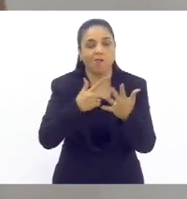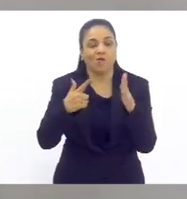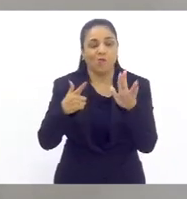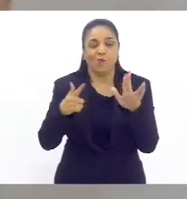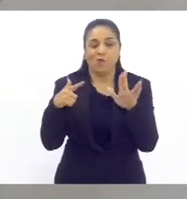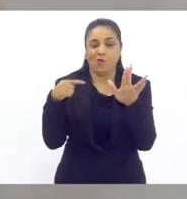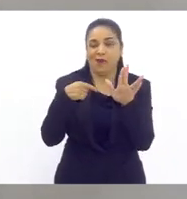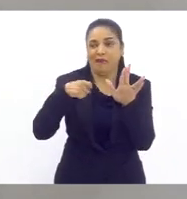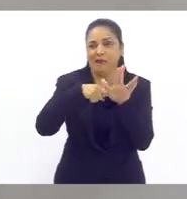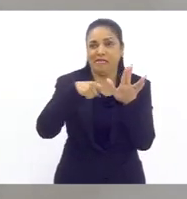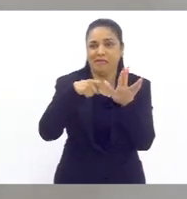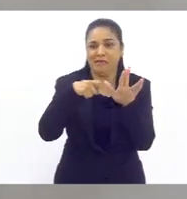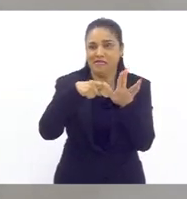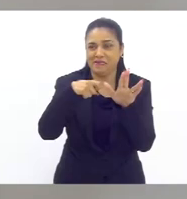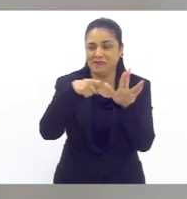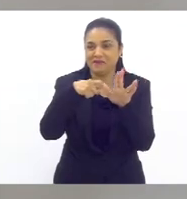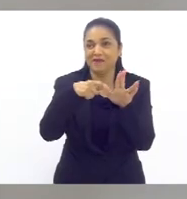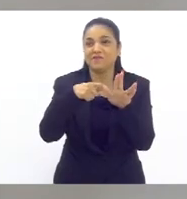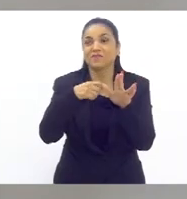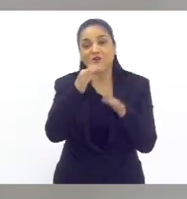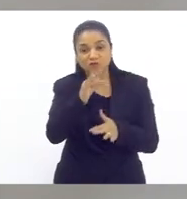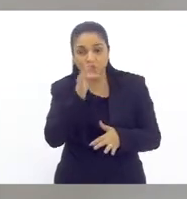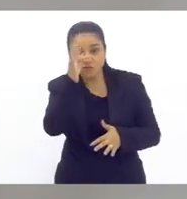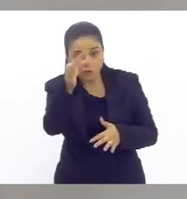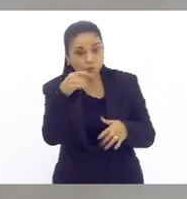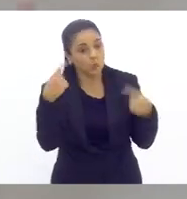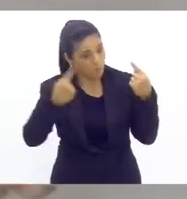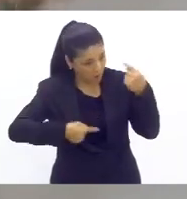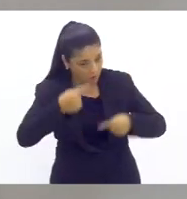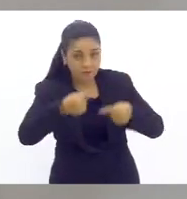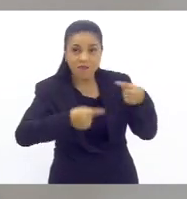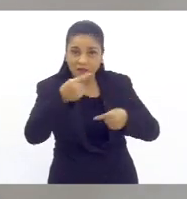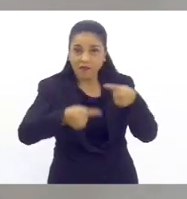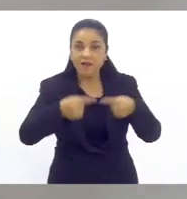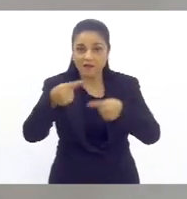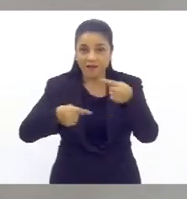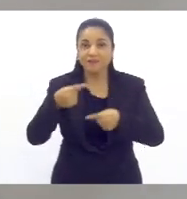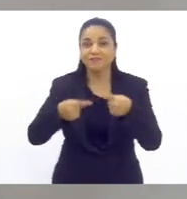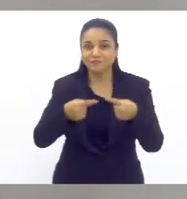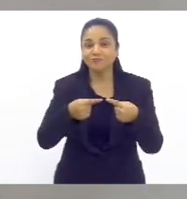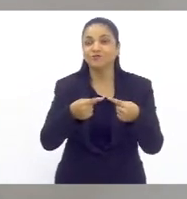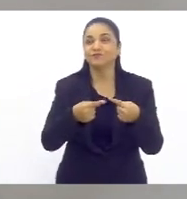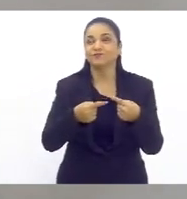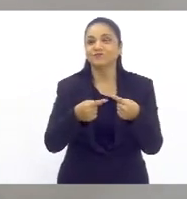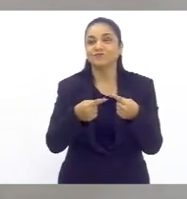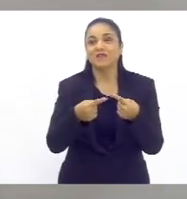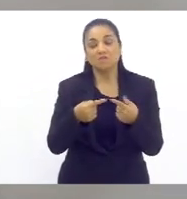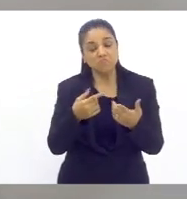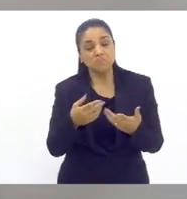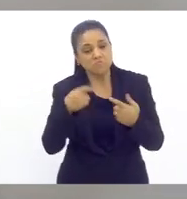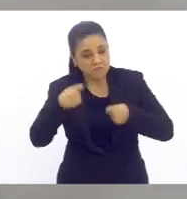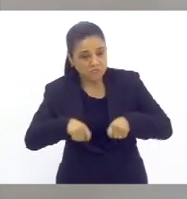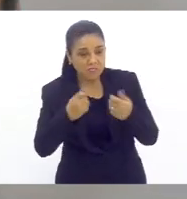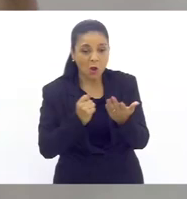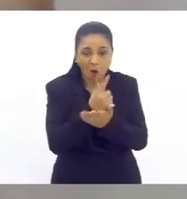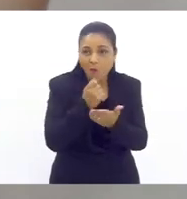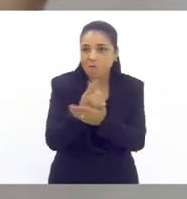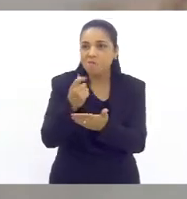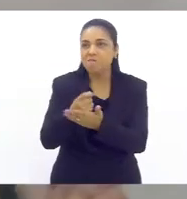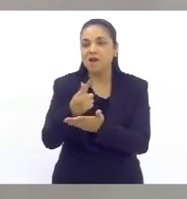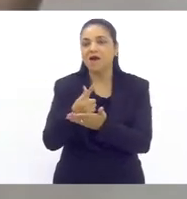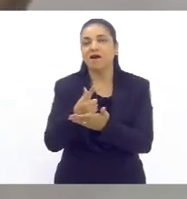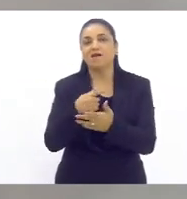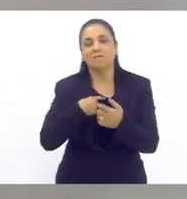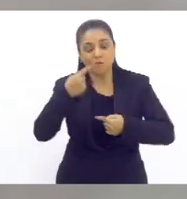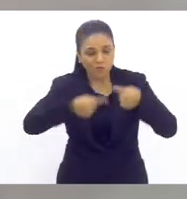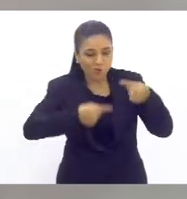cannabis no futuro pra mim vai ter que ter esse debate porque no fundo do capitalismo querer se apropriar também dessa mercadoria e a gente precisa falar numa